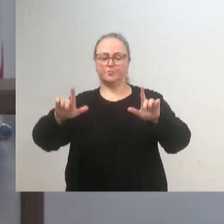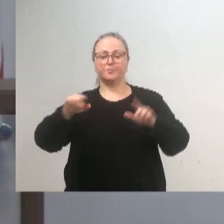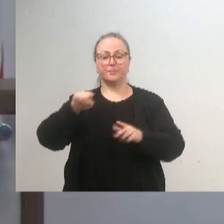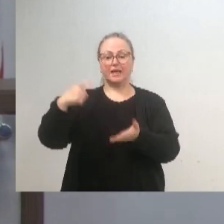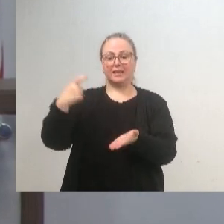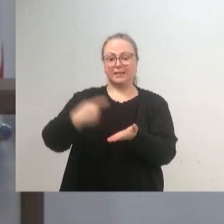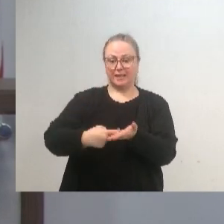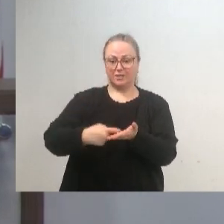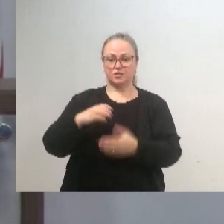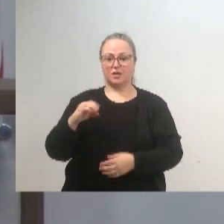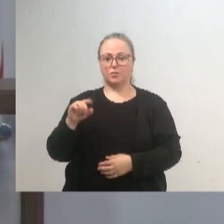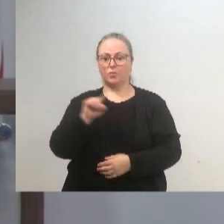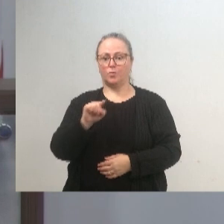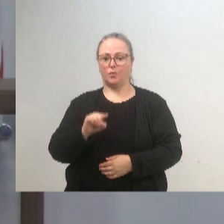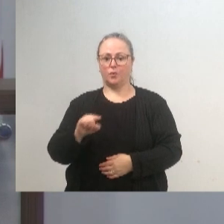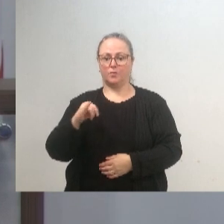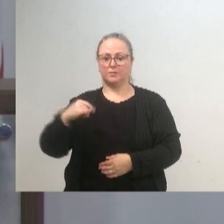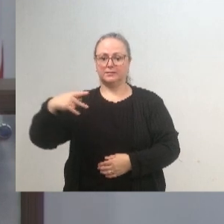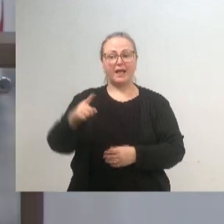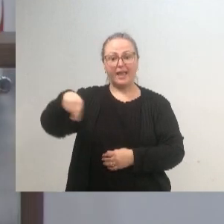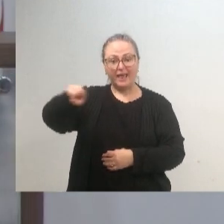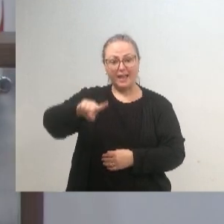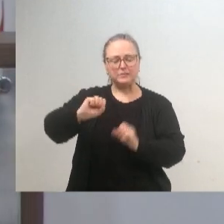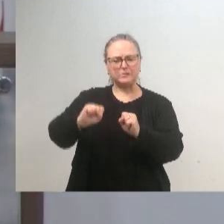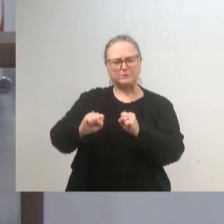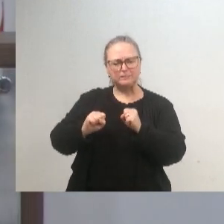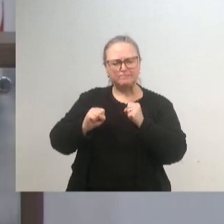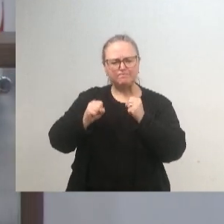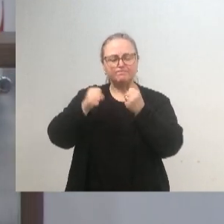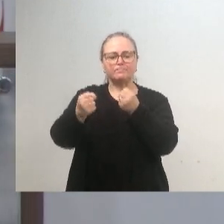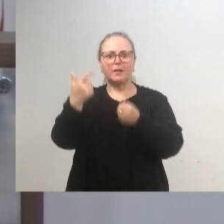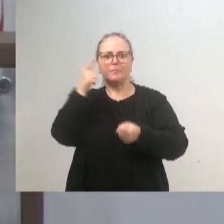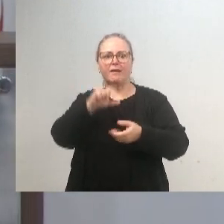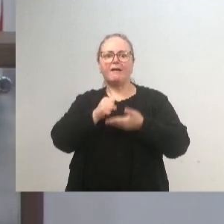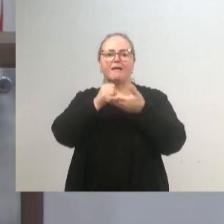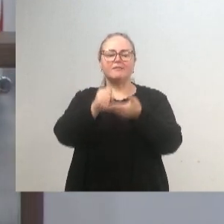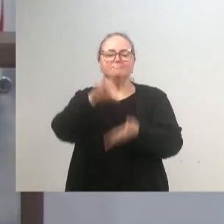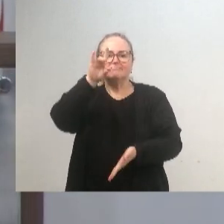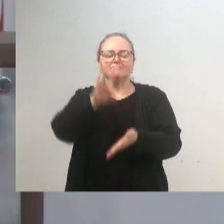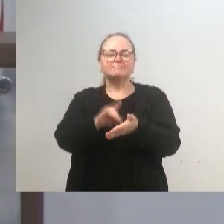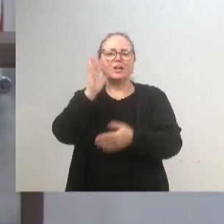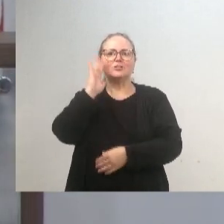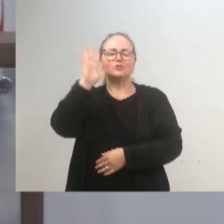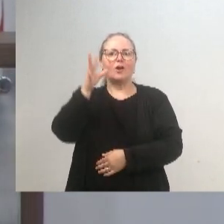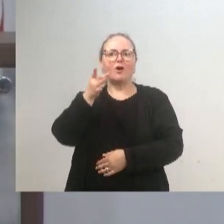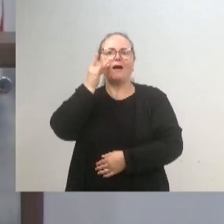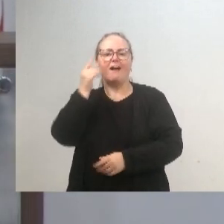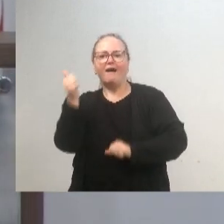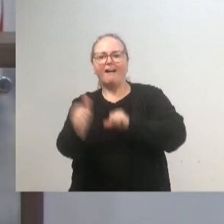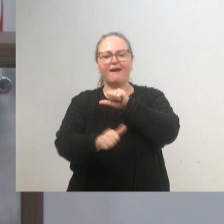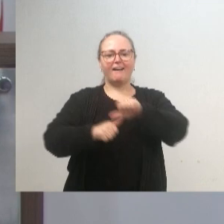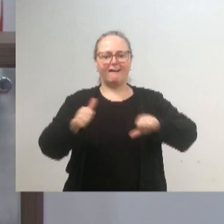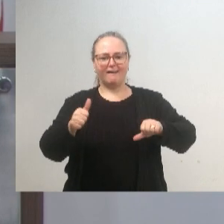iluminação pública, no portal da Transparência. Proposto pelo parlamentar Egídio Bicauser, foi